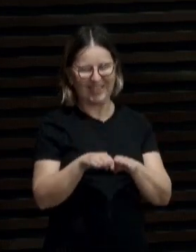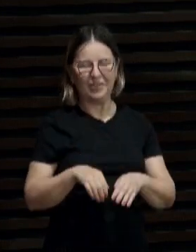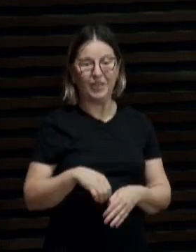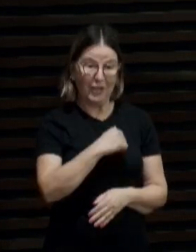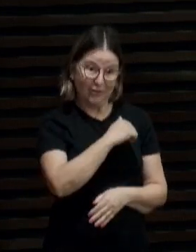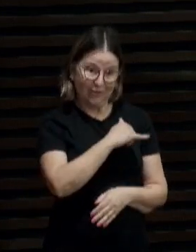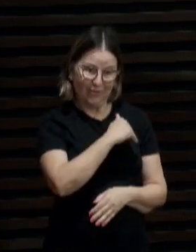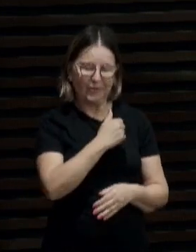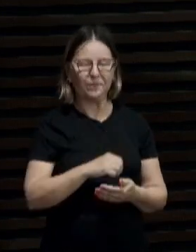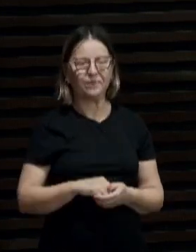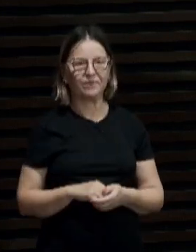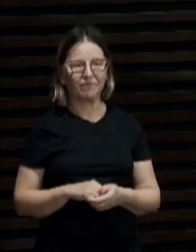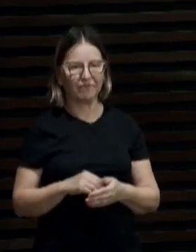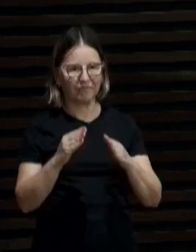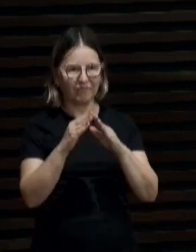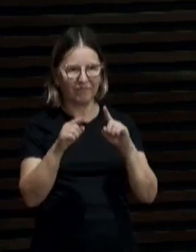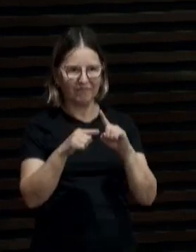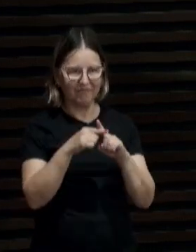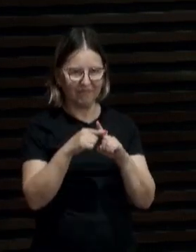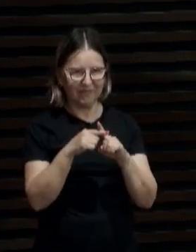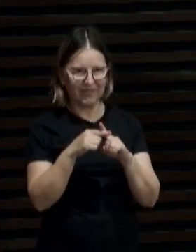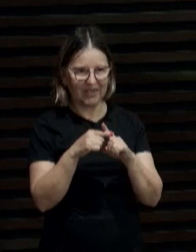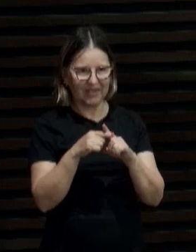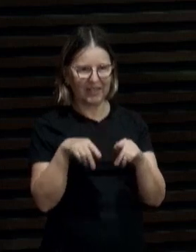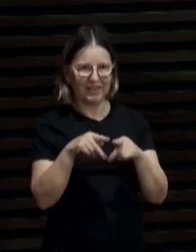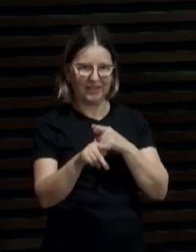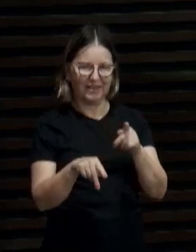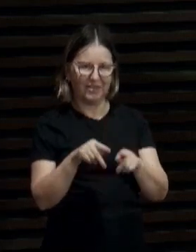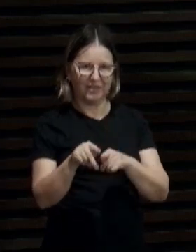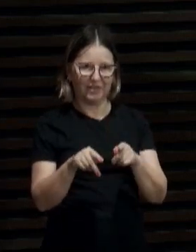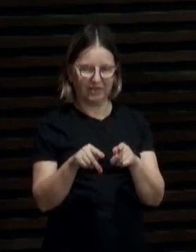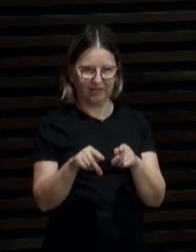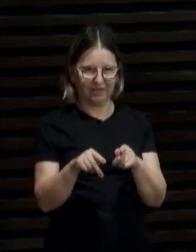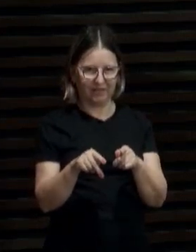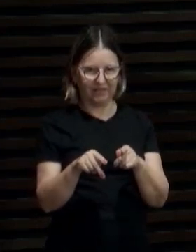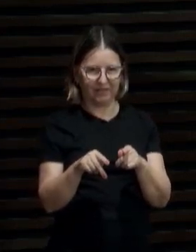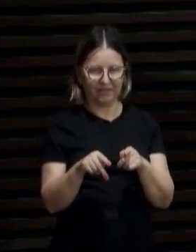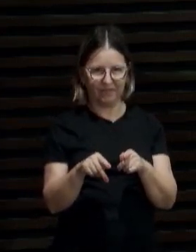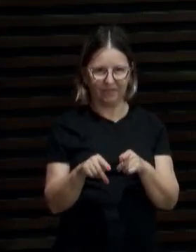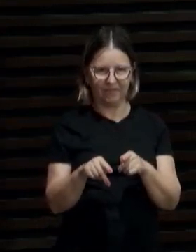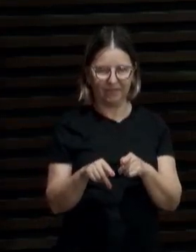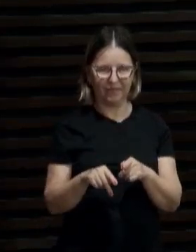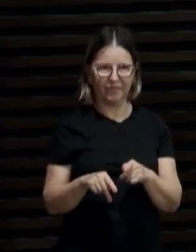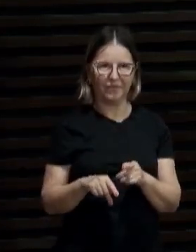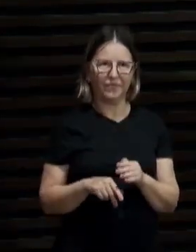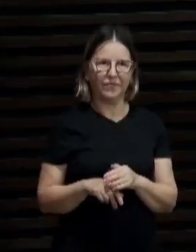Como eu disse, era uma igreja em que as pessoas vinham oriundas de um